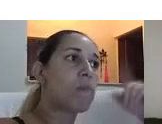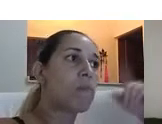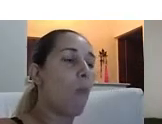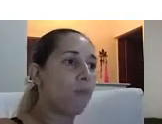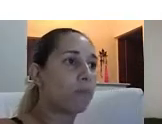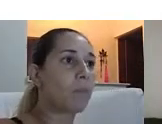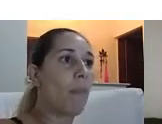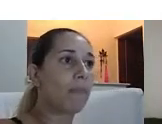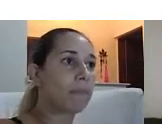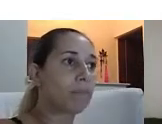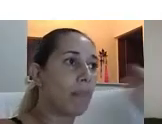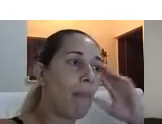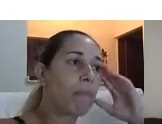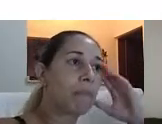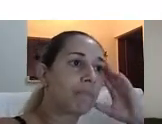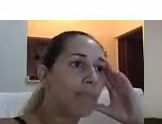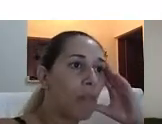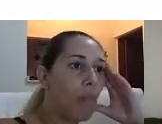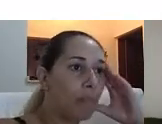aqui, vamos voltar aqui, ó,